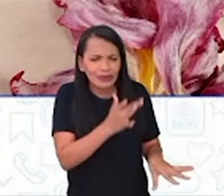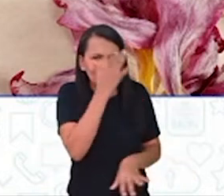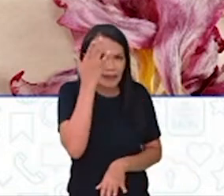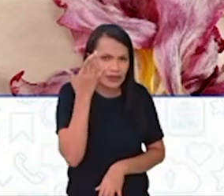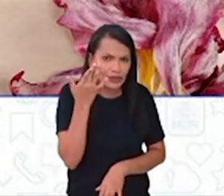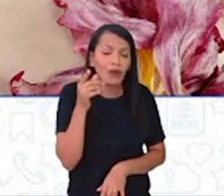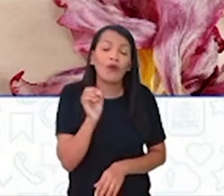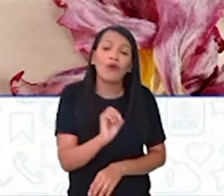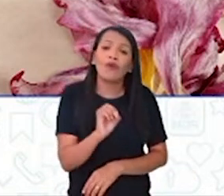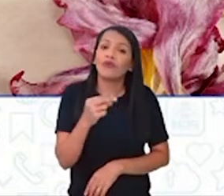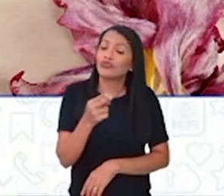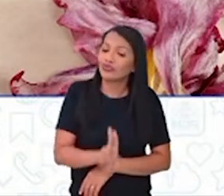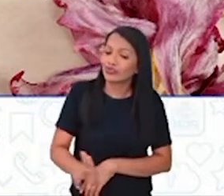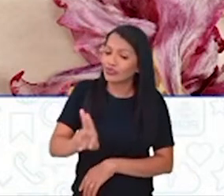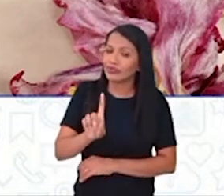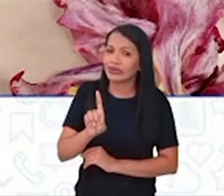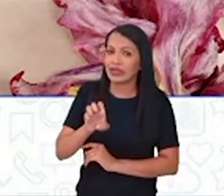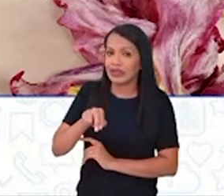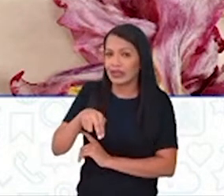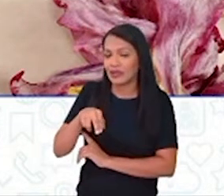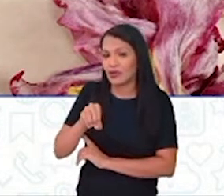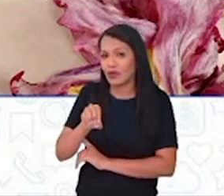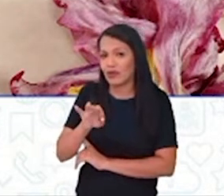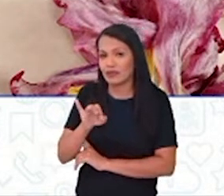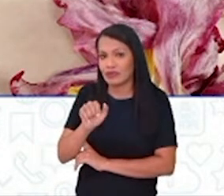da linguagem, por exemplo, a gente precisa fazer uso